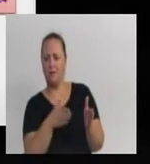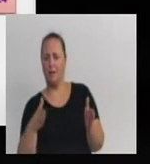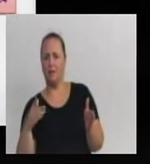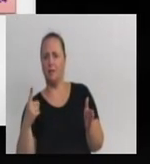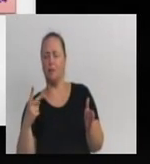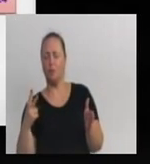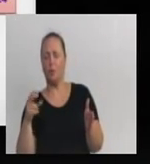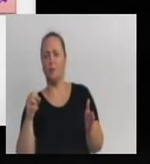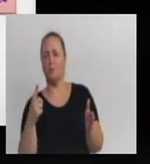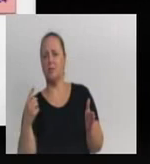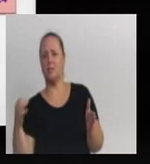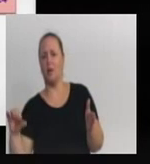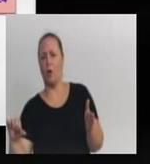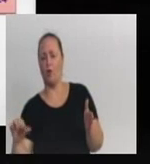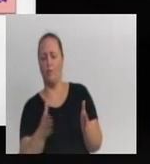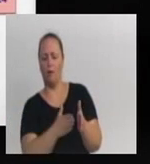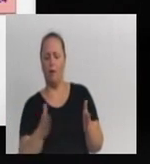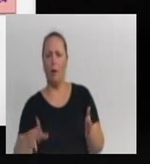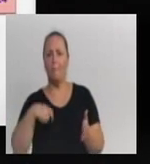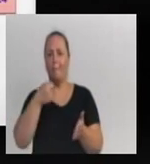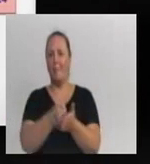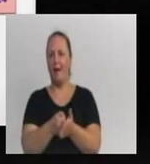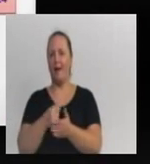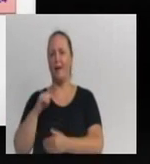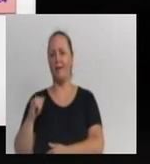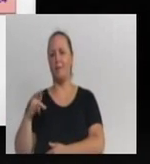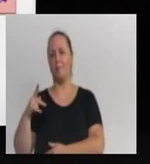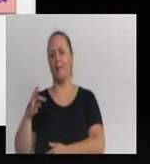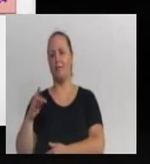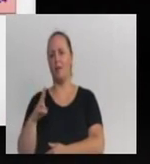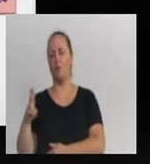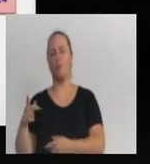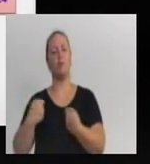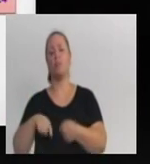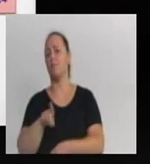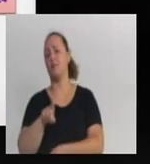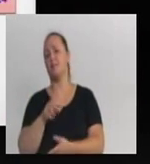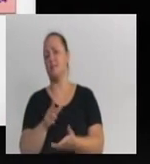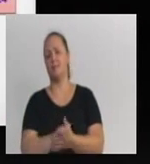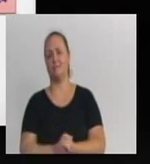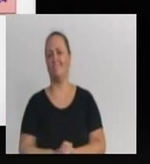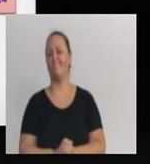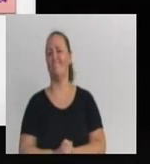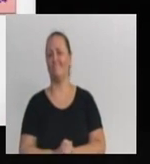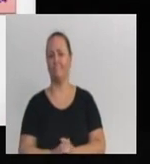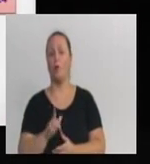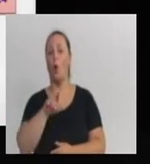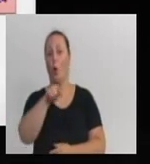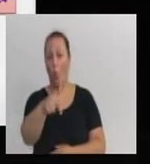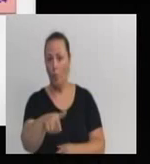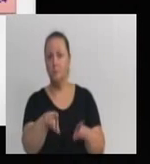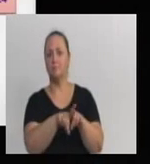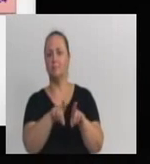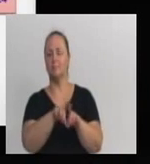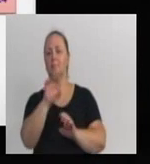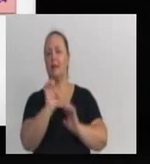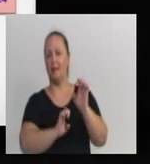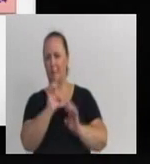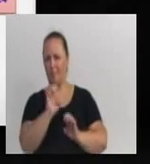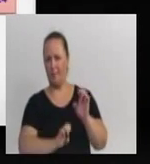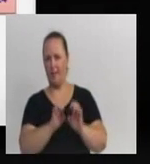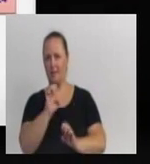importante, com cerca de pelo menos 1.000 trabalhadores à sua disposição, não é 2015 e 2019, é